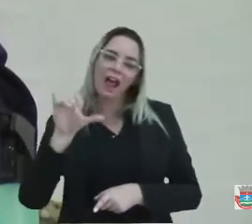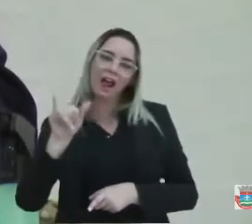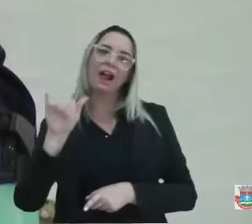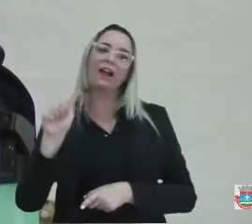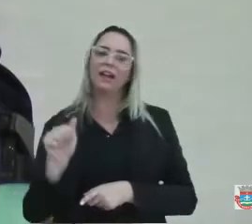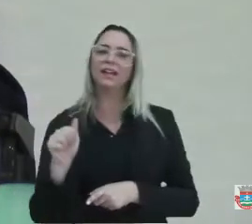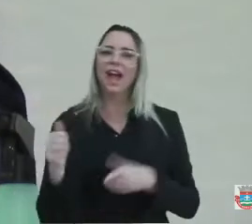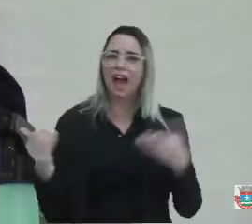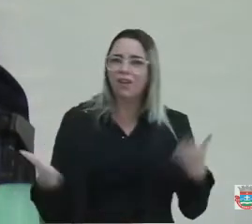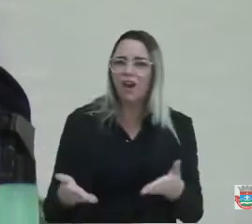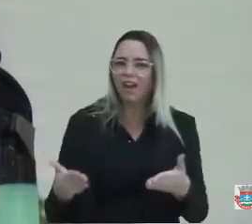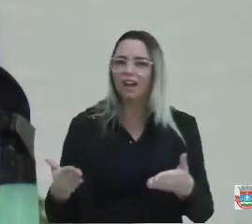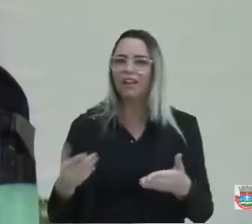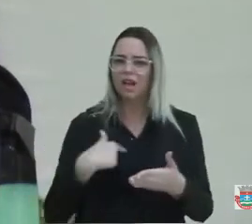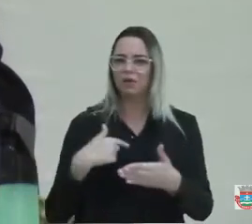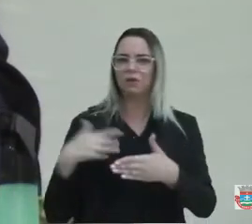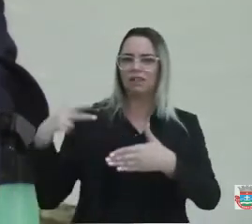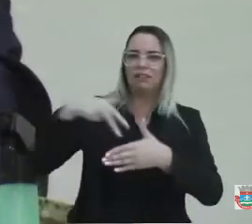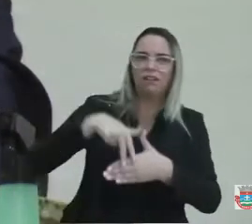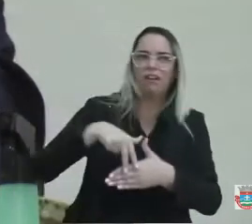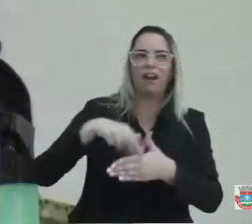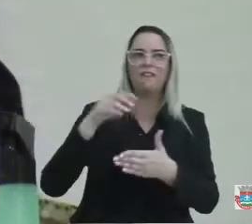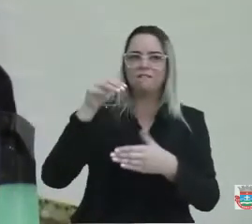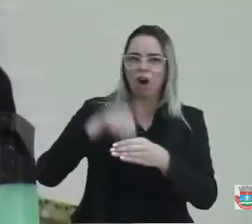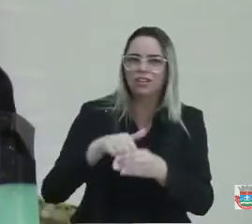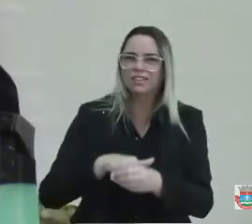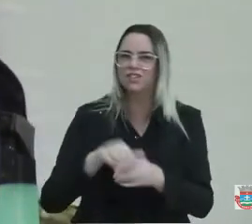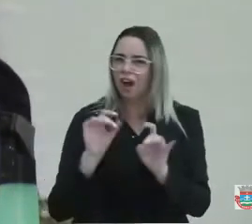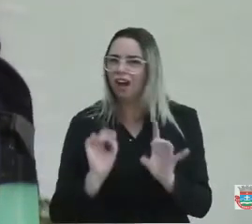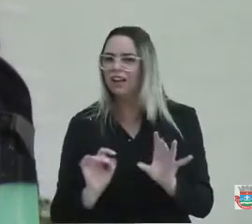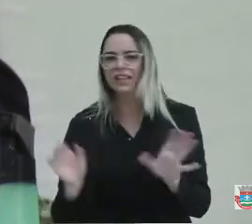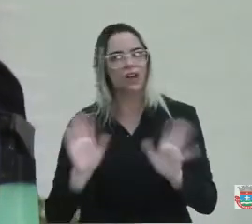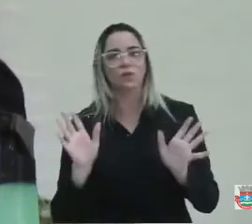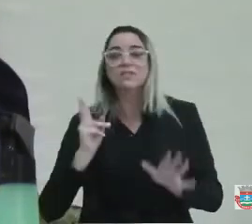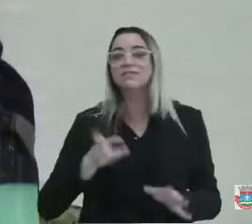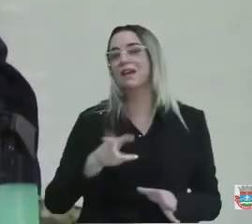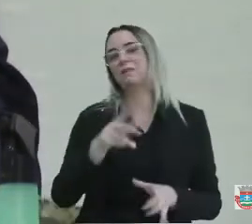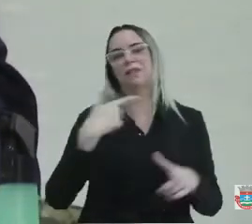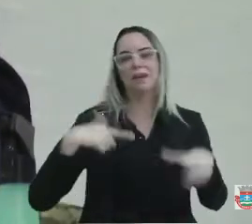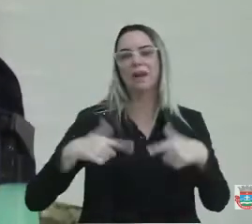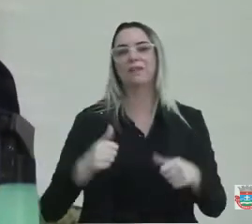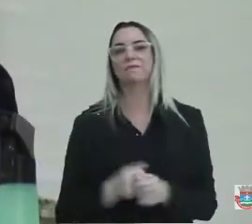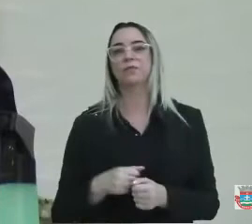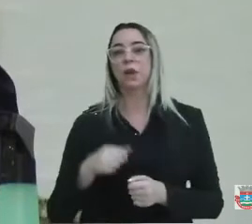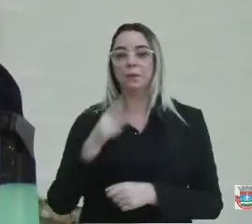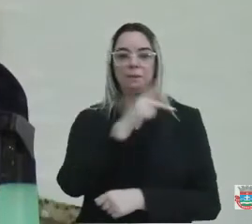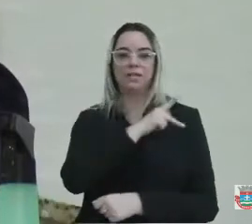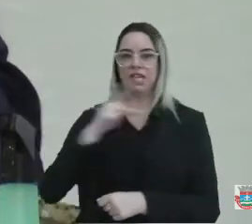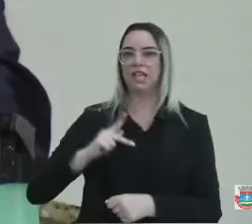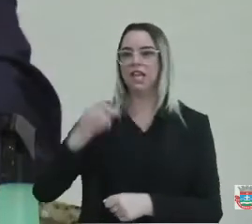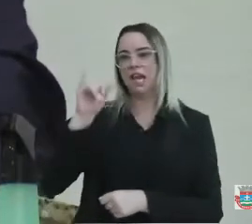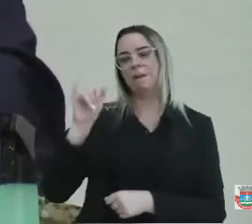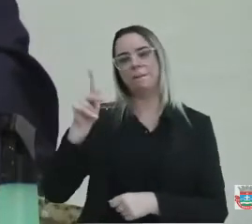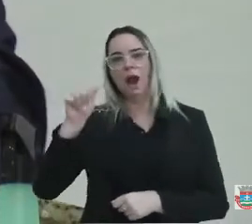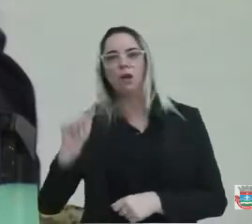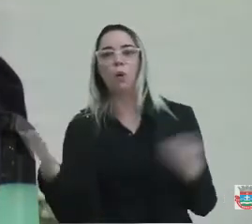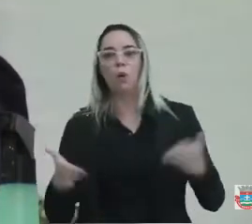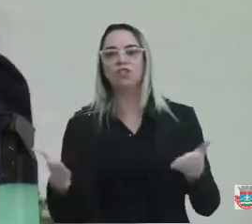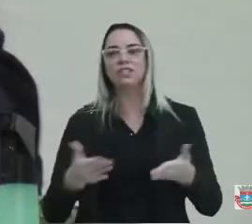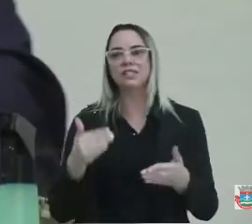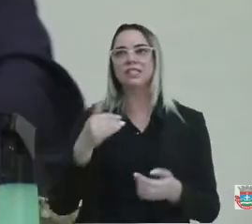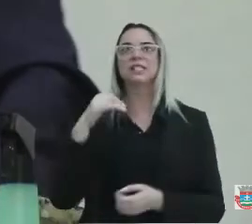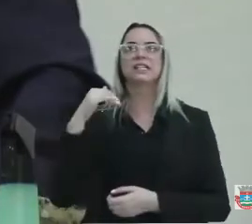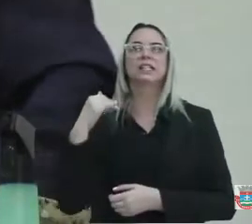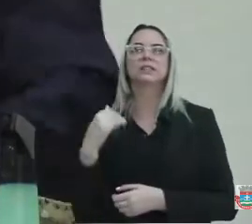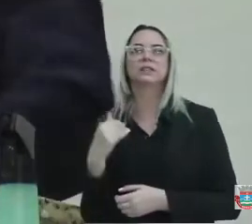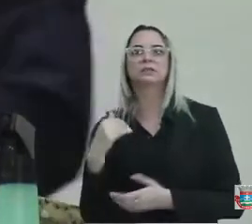voto, não. Ele vem trazendo benefícios para São Betuna, feito o presidente do IPA, que era presidente do IPA, hoje é candidato a deputado estadual, que é o Caio